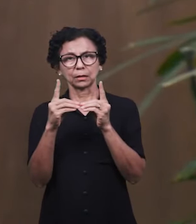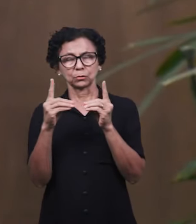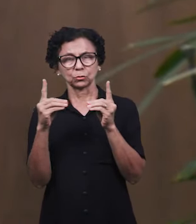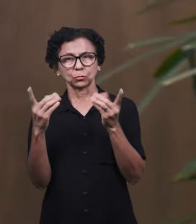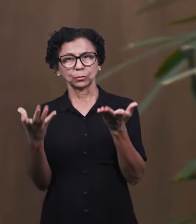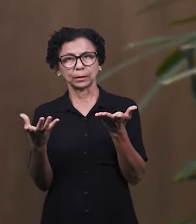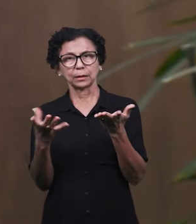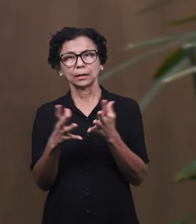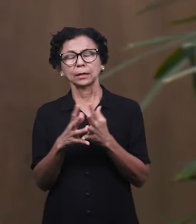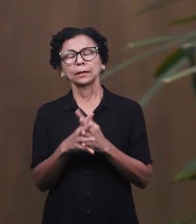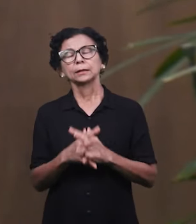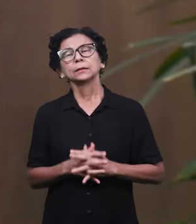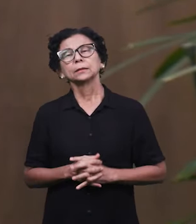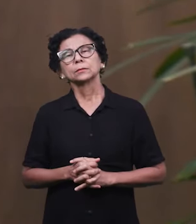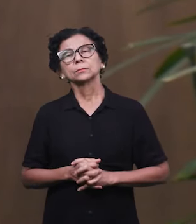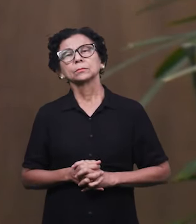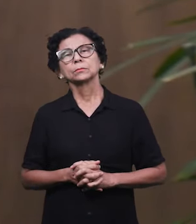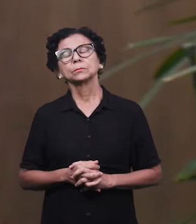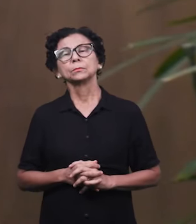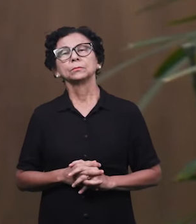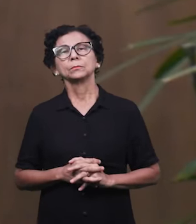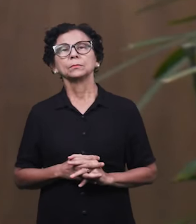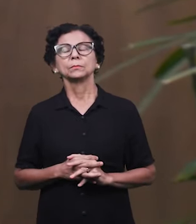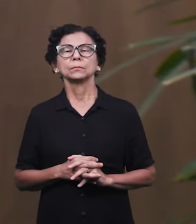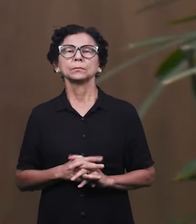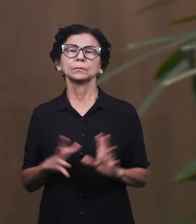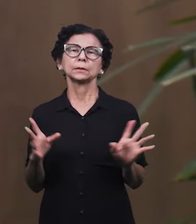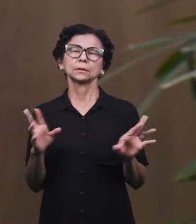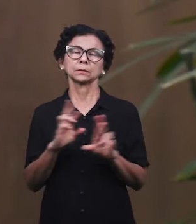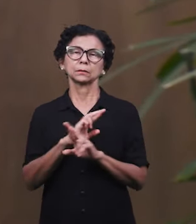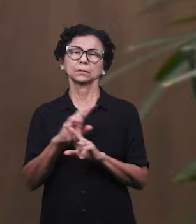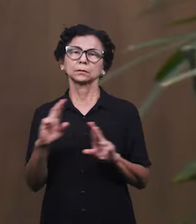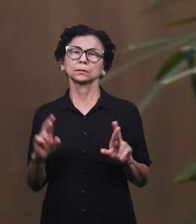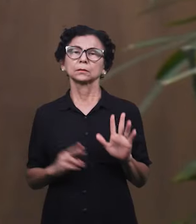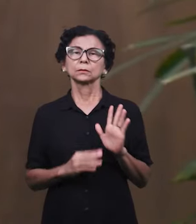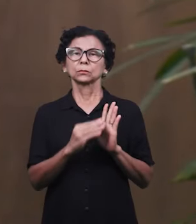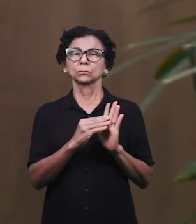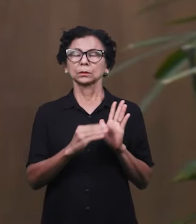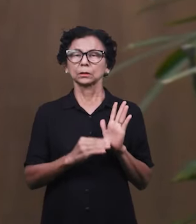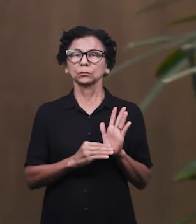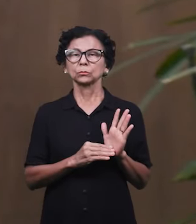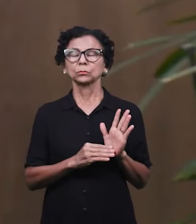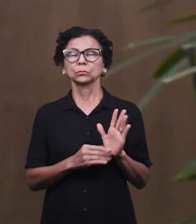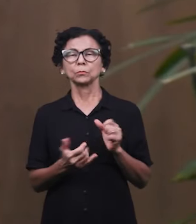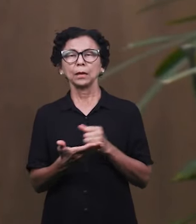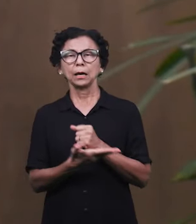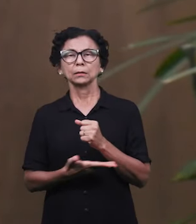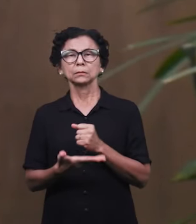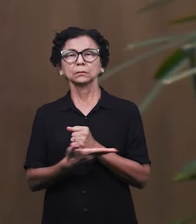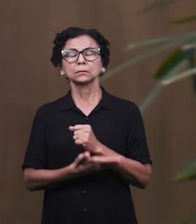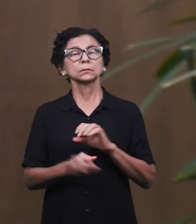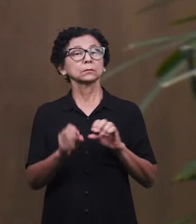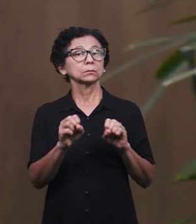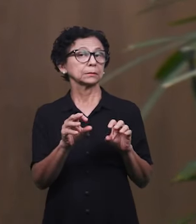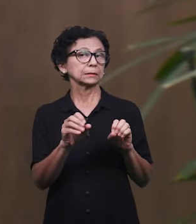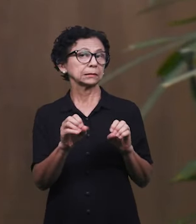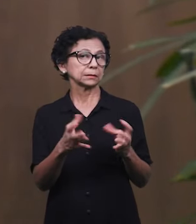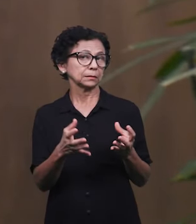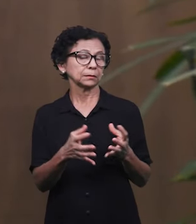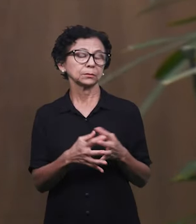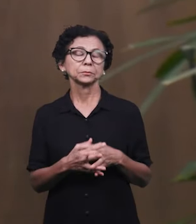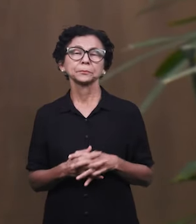ao conteúdo dentro do ensino básico, que está previsto na base nacional comum